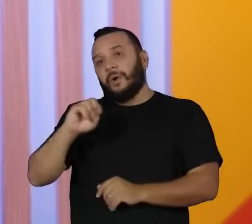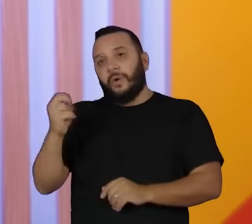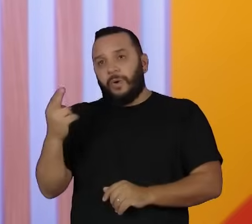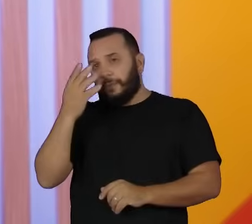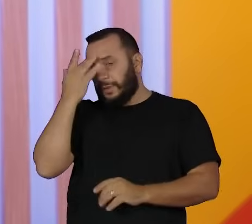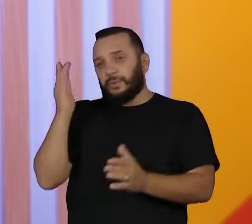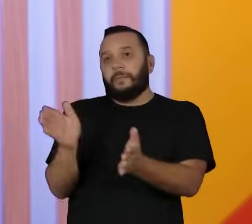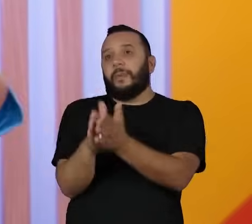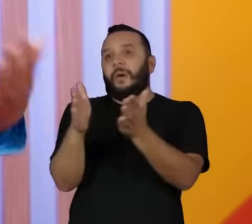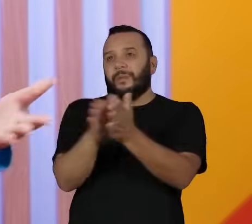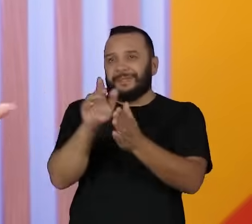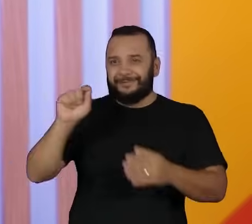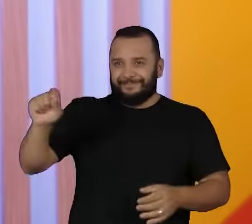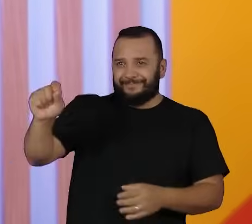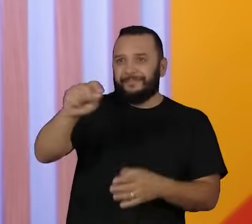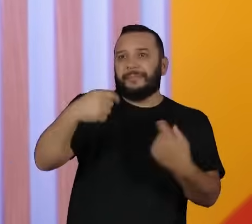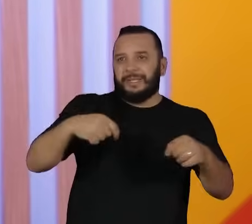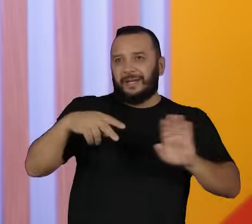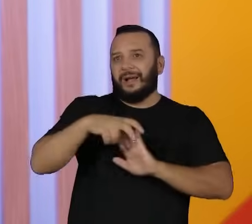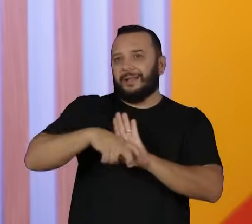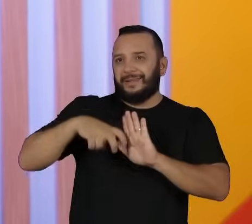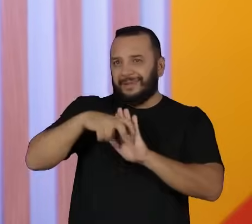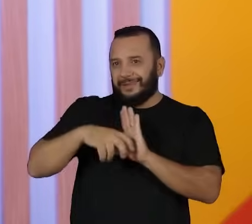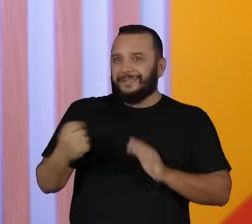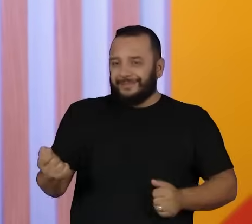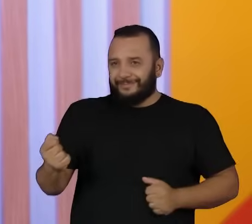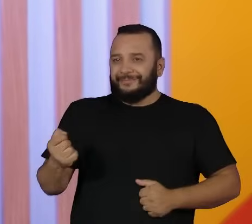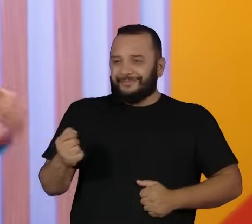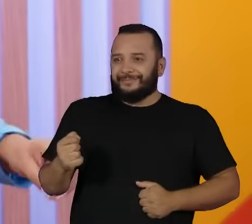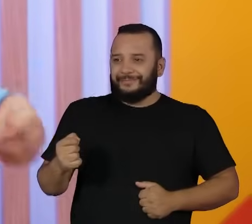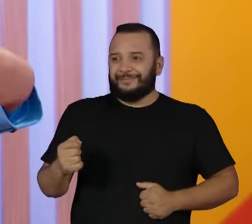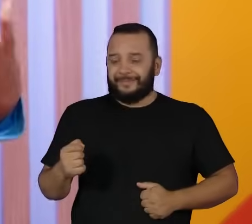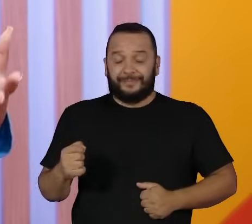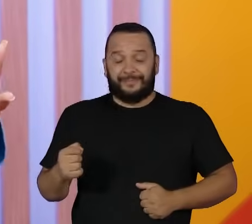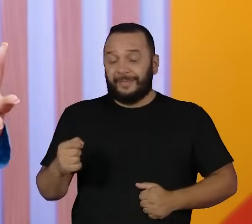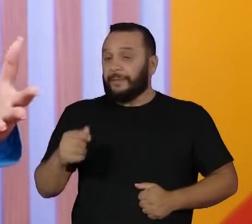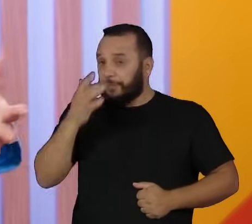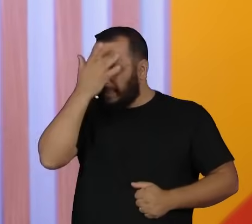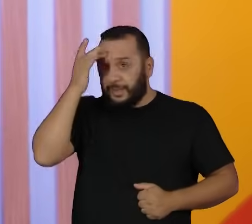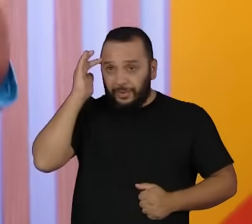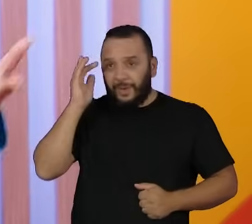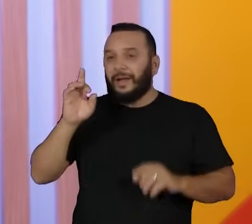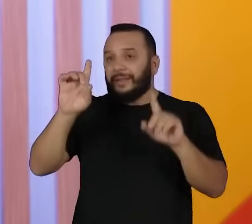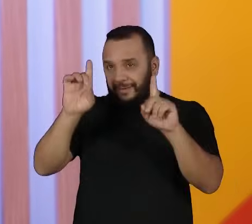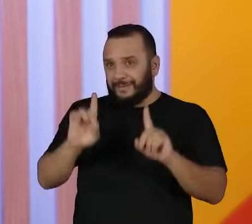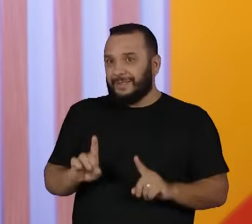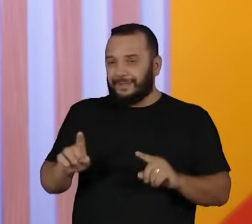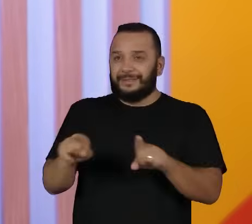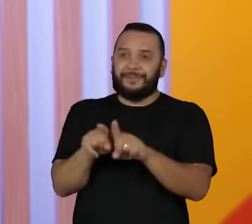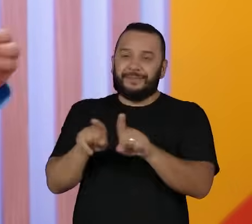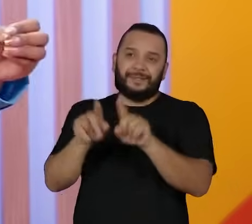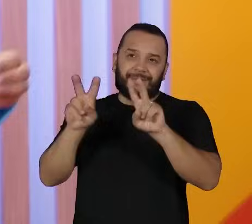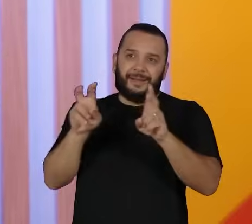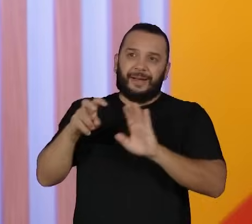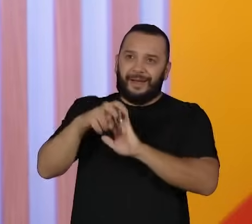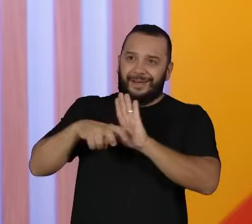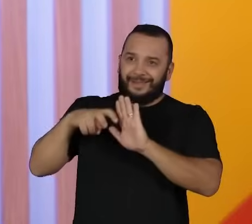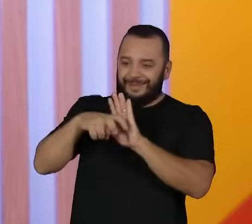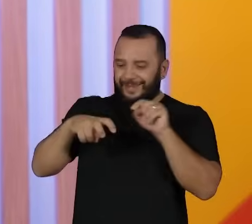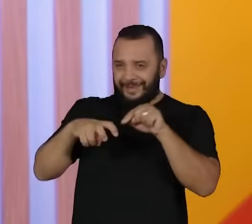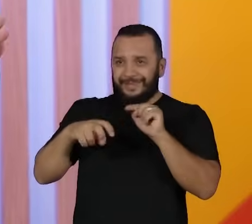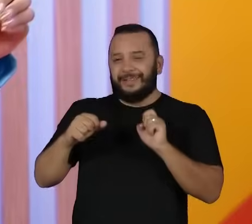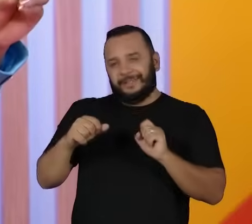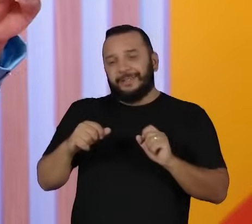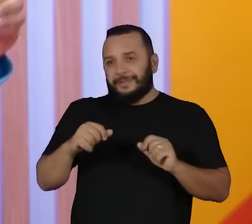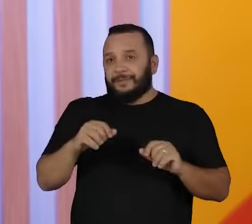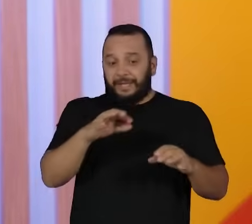vulnerabilidade socioeconômica. Porque a gente estava conversando aqui que a questão, né, da pessoa com deficiência, essa questão da cadeira, não é só uma questão ambiental,